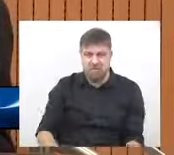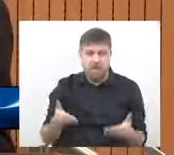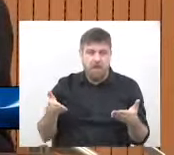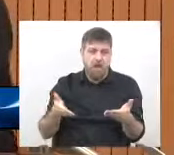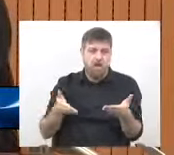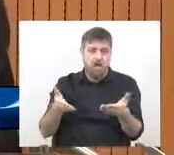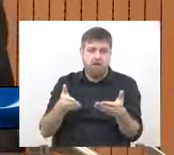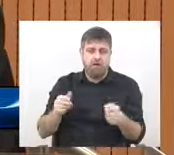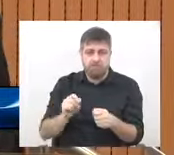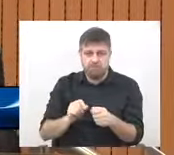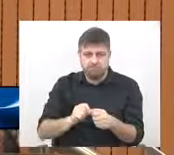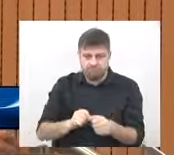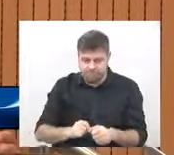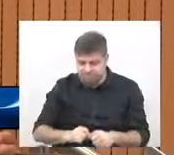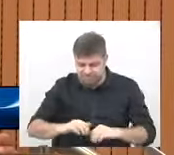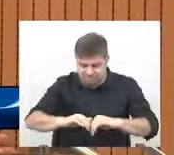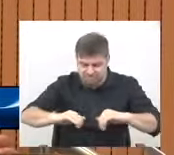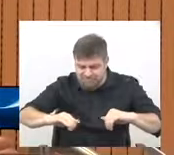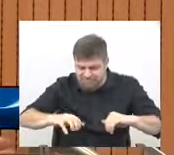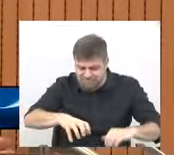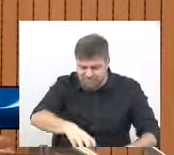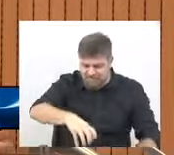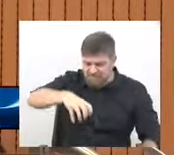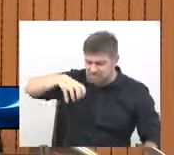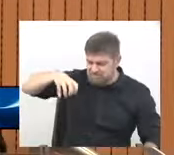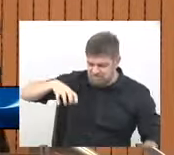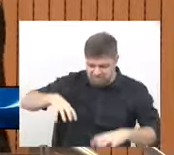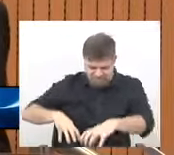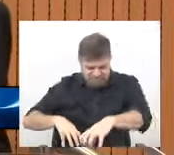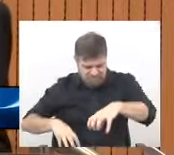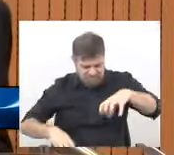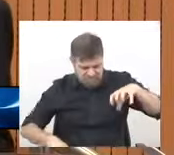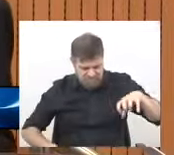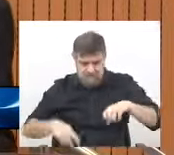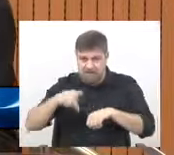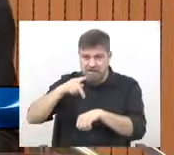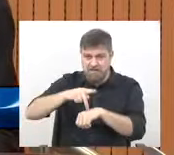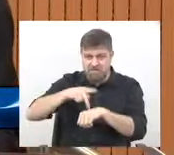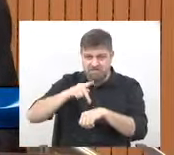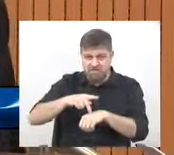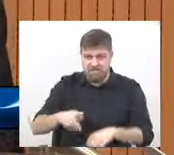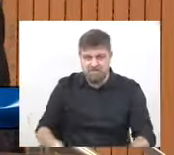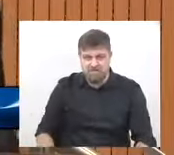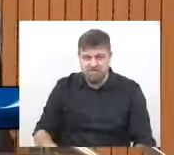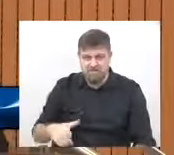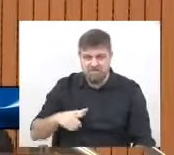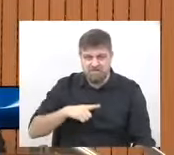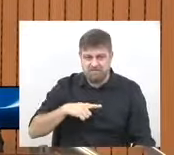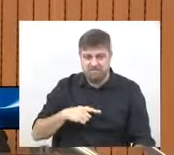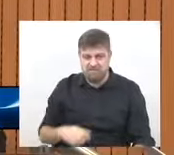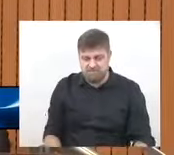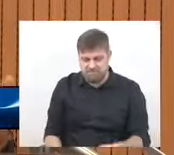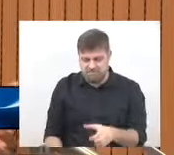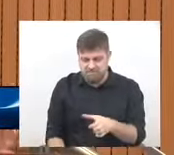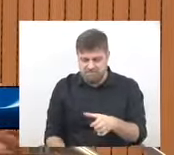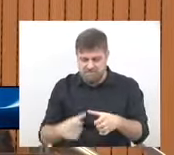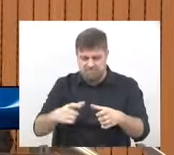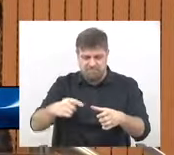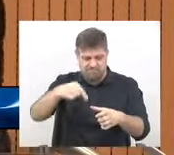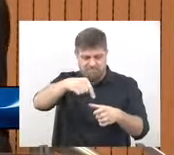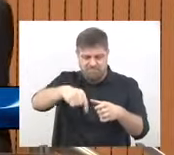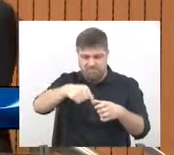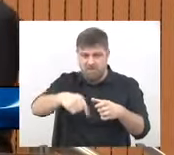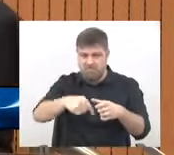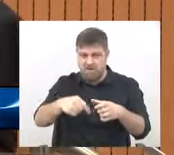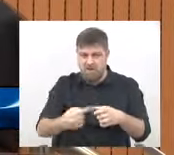várias pedras de concreto que está ali, e cada uma que tira abre um buraco aí de um